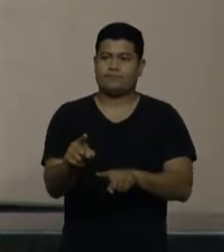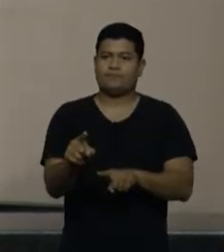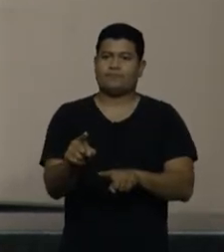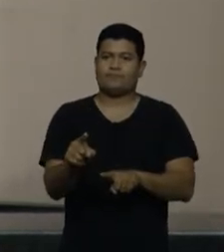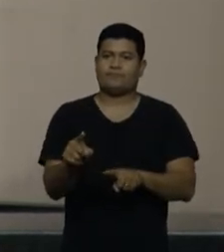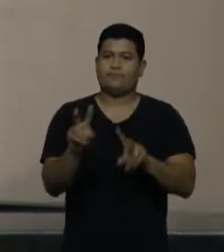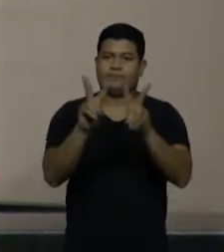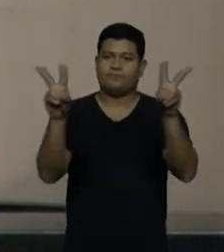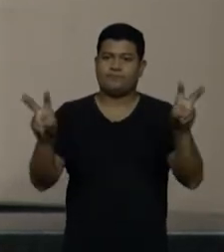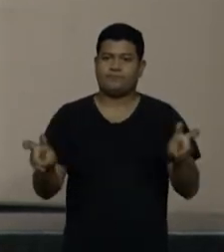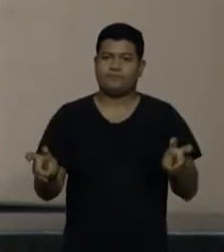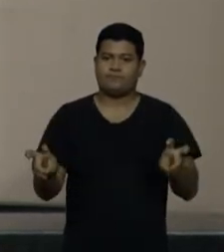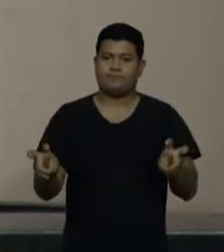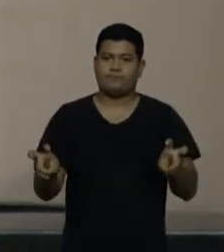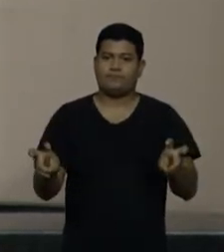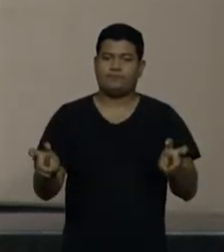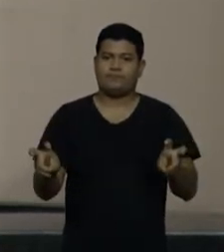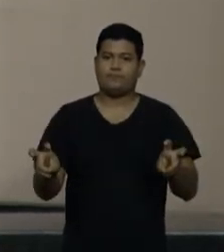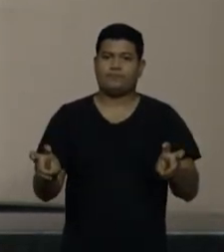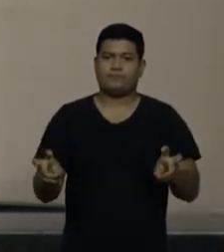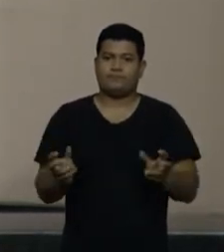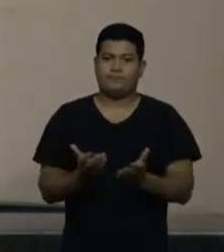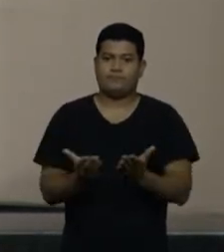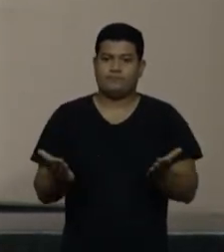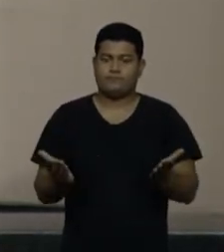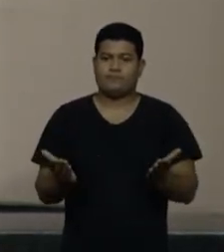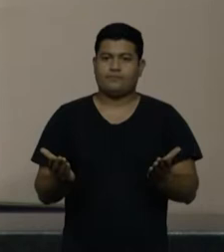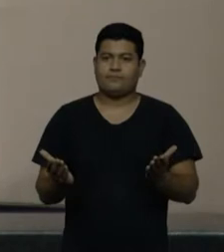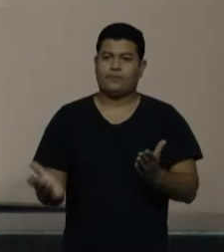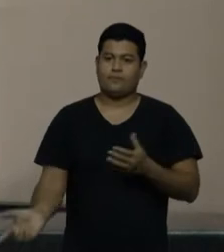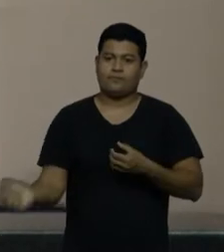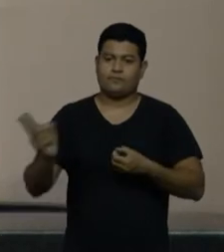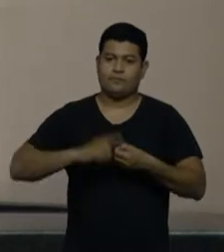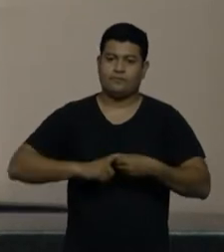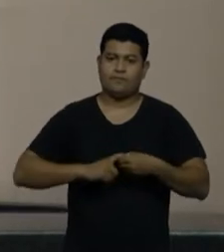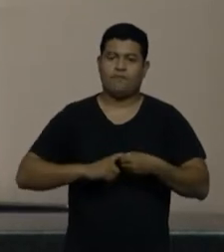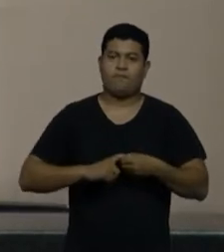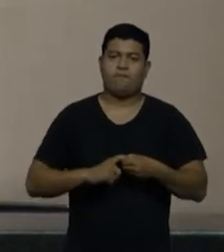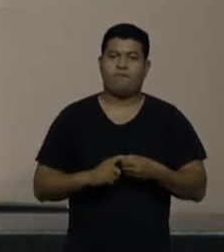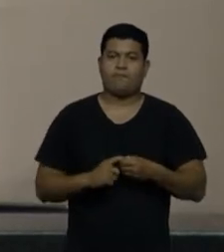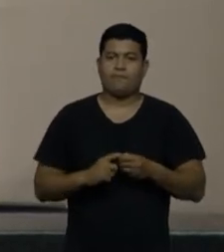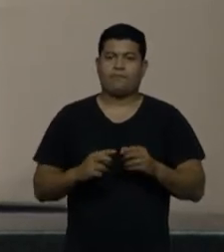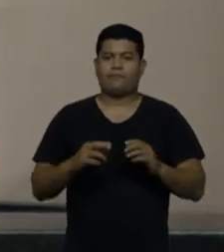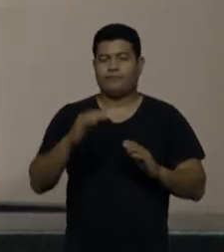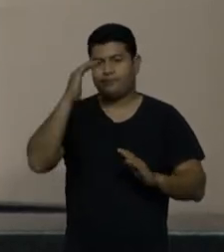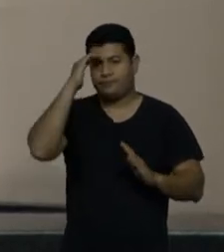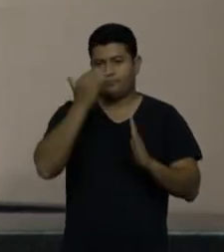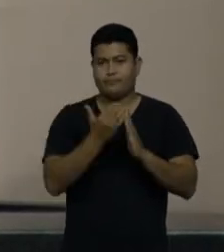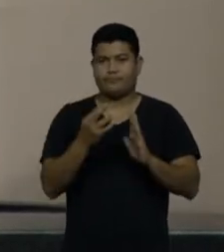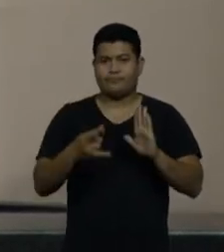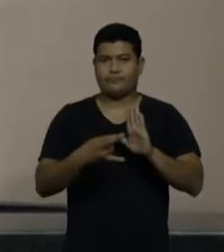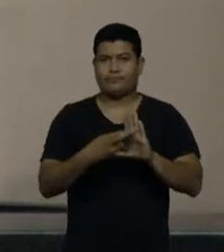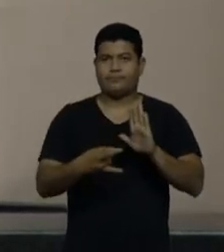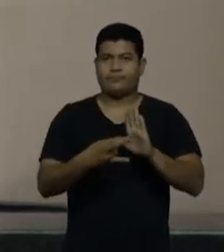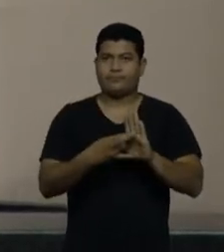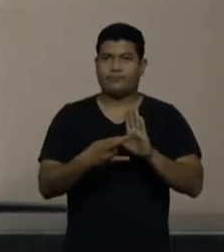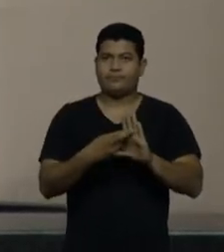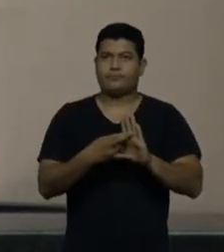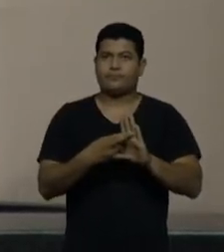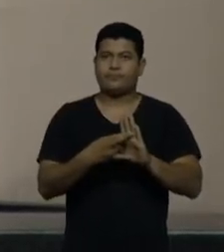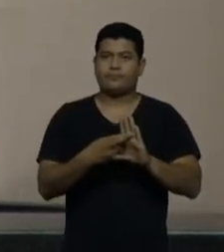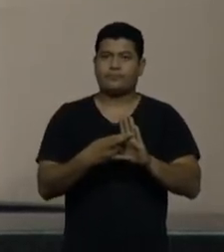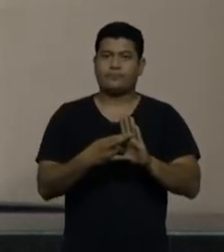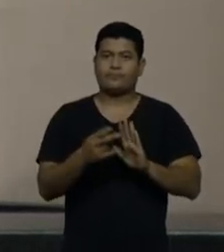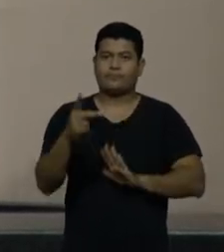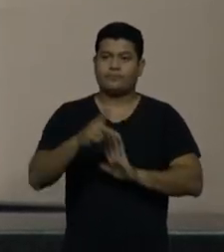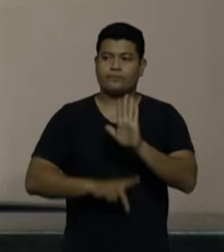seguintes matérias e as mesmas terão seu encaminhamento conforme o regimento interno. Projeto de